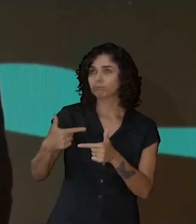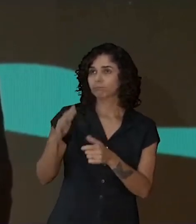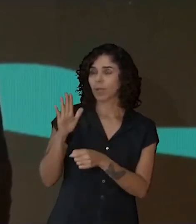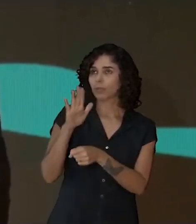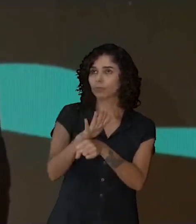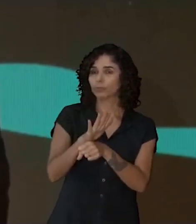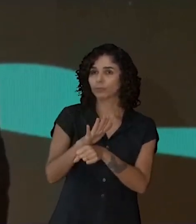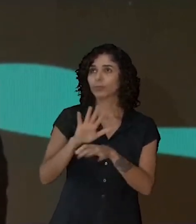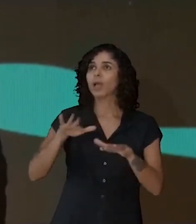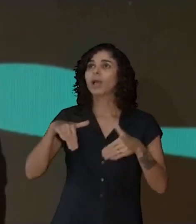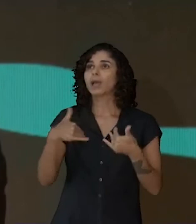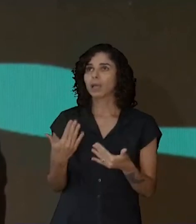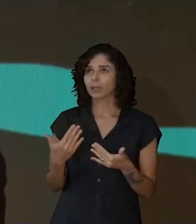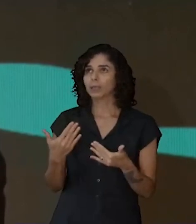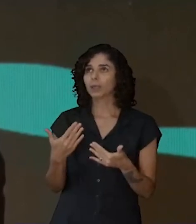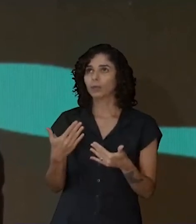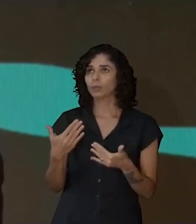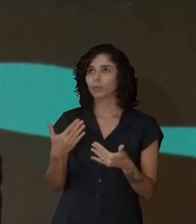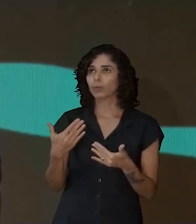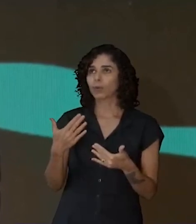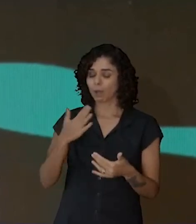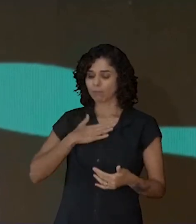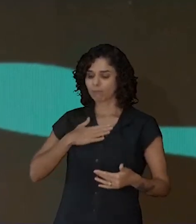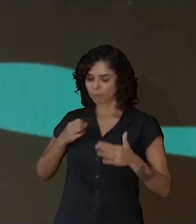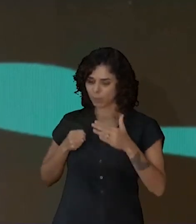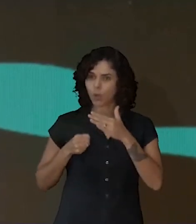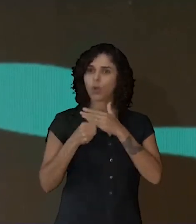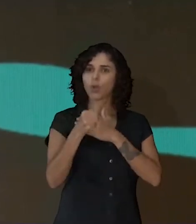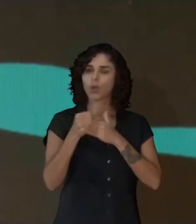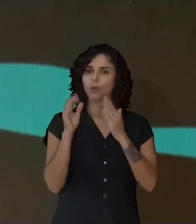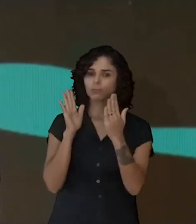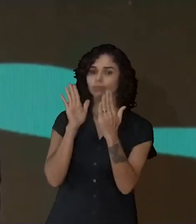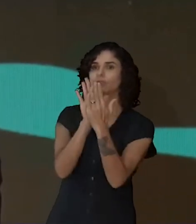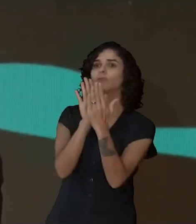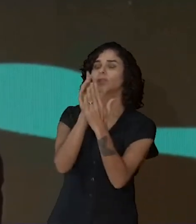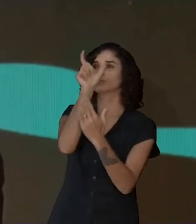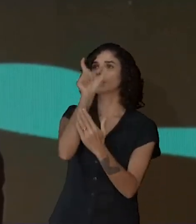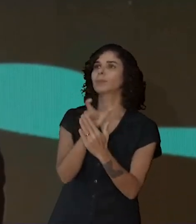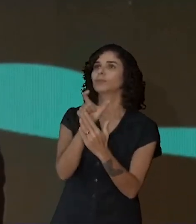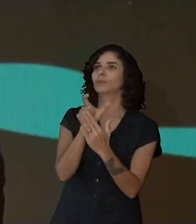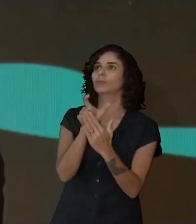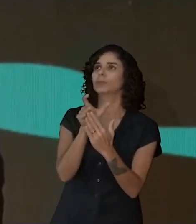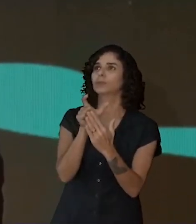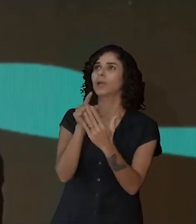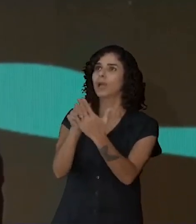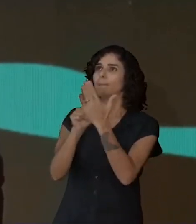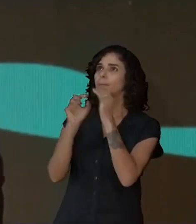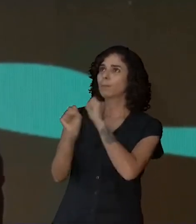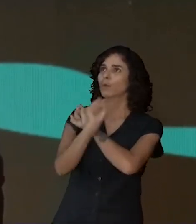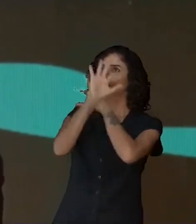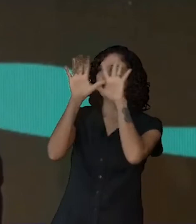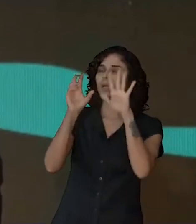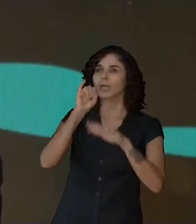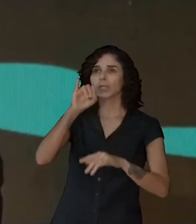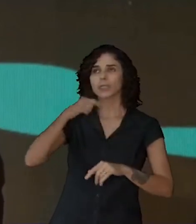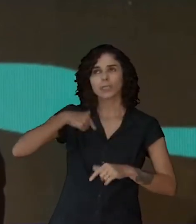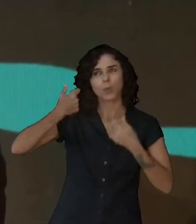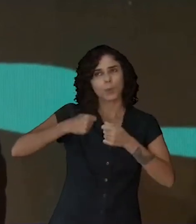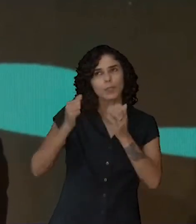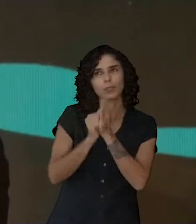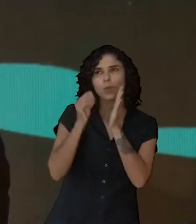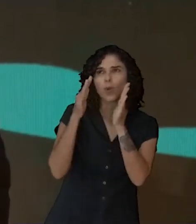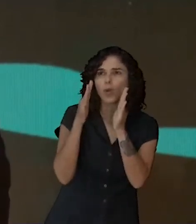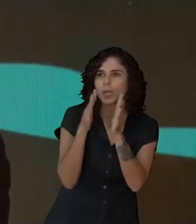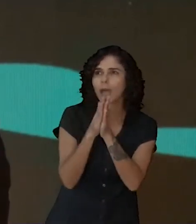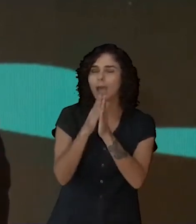me coloca diante dessa pessoa e me faz saber se eu devo orar, se eu devo falar, se eu devo dar